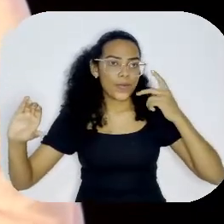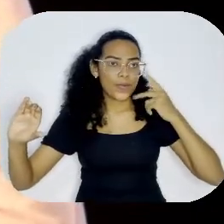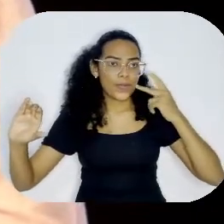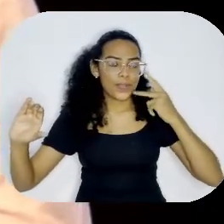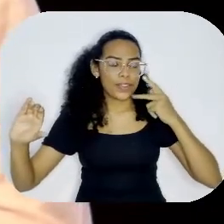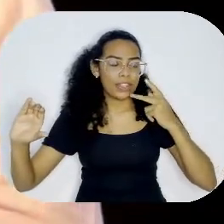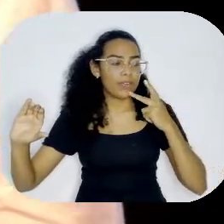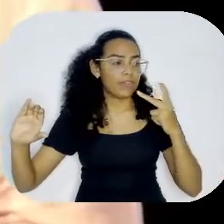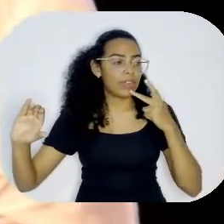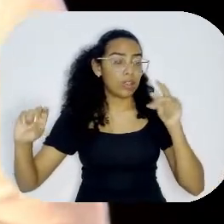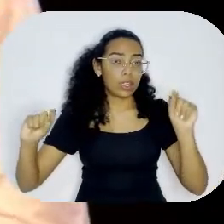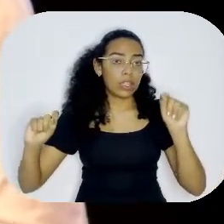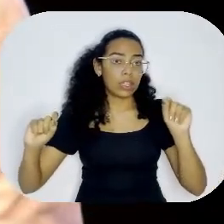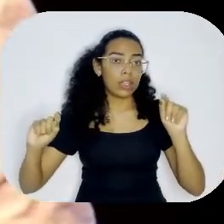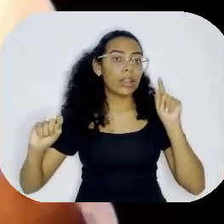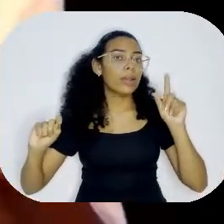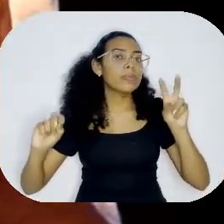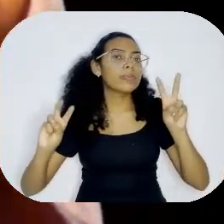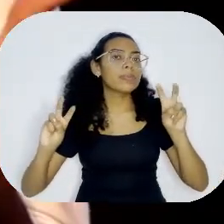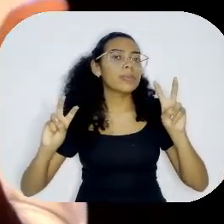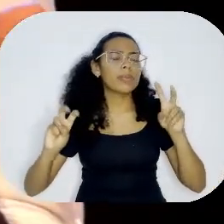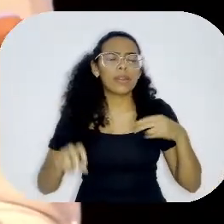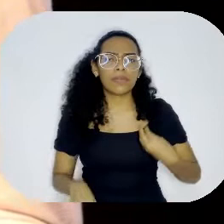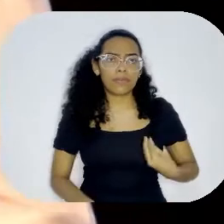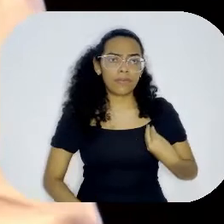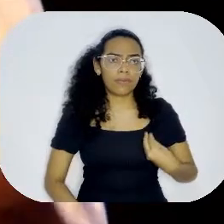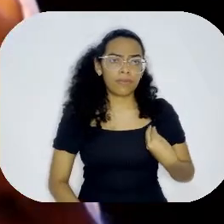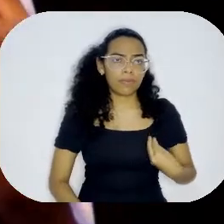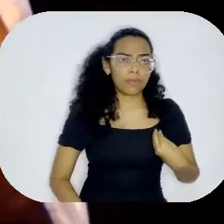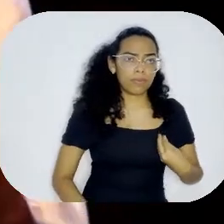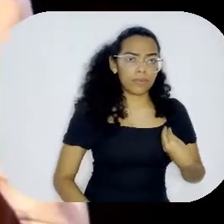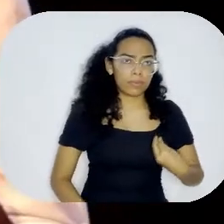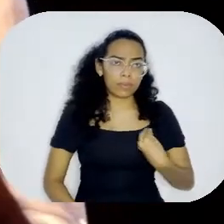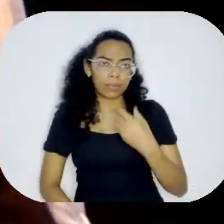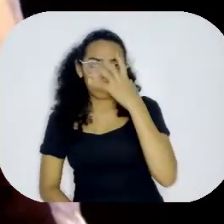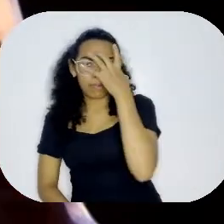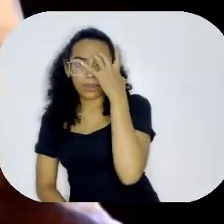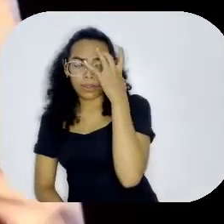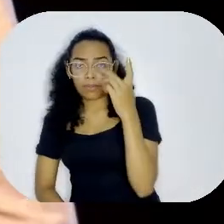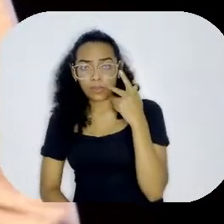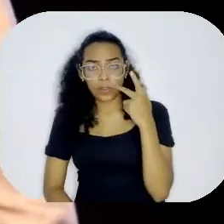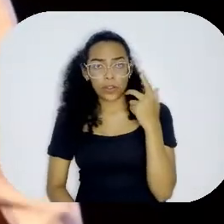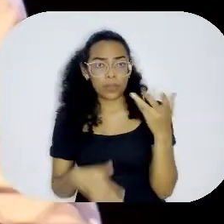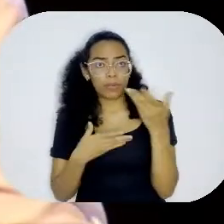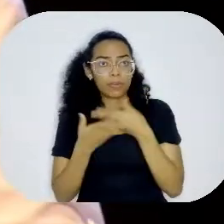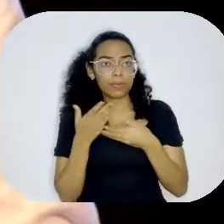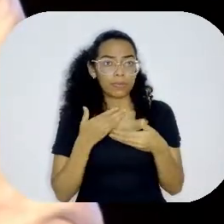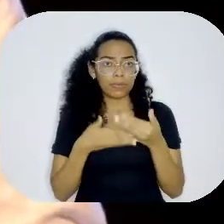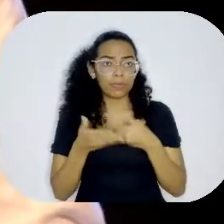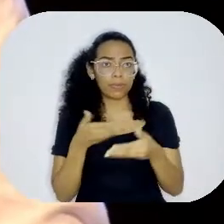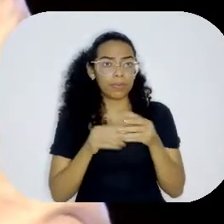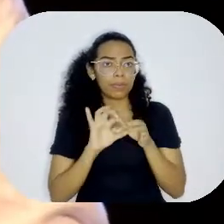Fortaleza, e que é um pouco o que o professor coloca, só que traduz uma realidade, uma visão de um fortalezense e uma